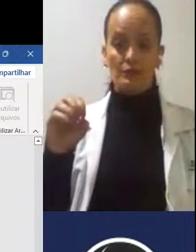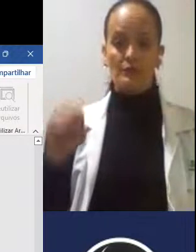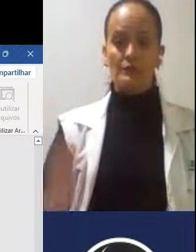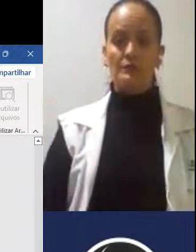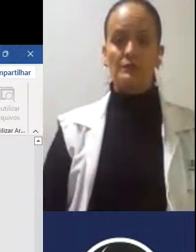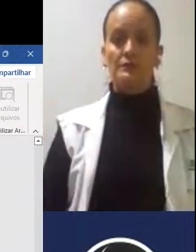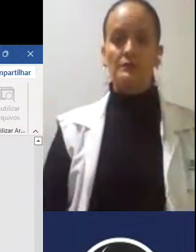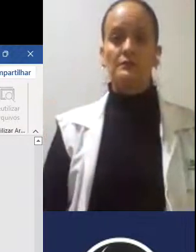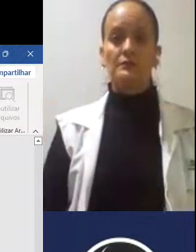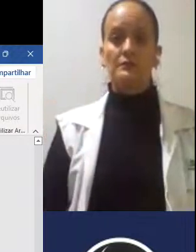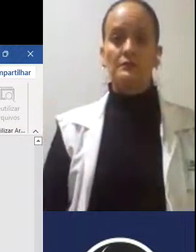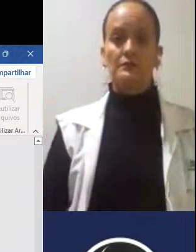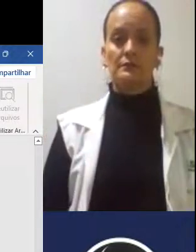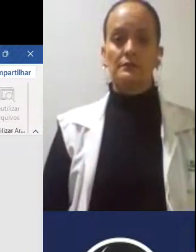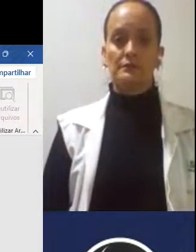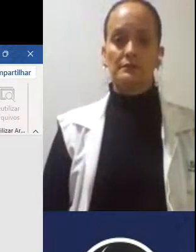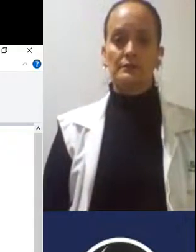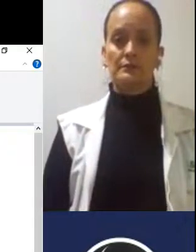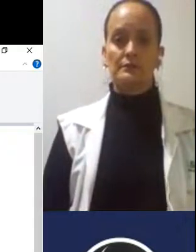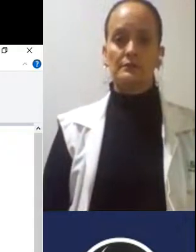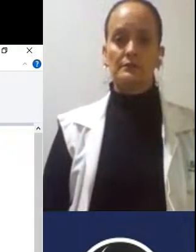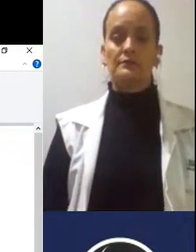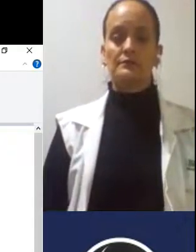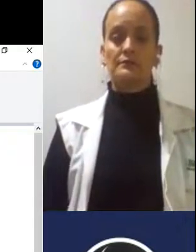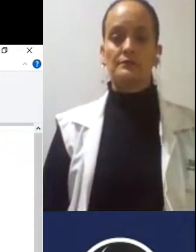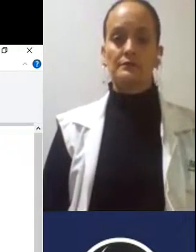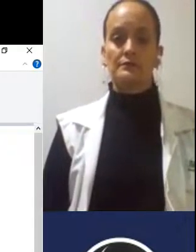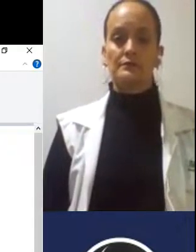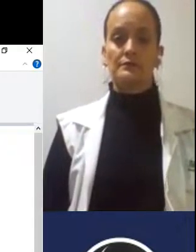Então, copiar aqui a imagem.